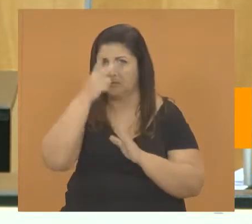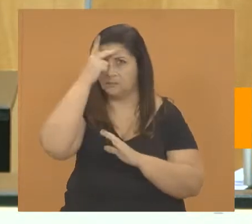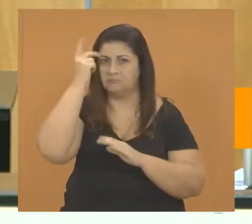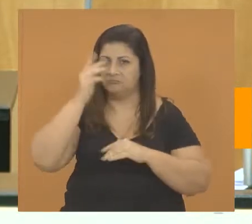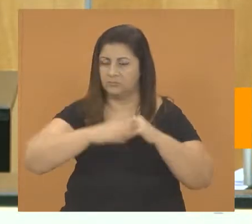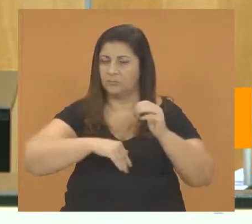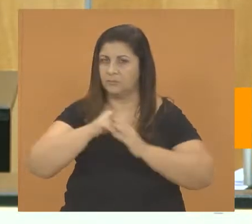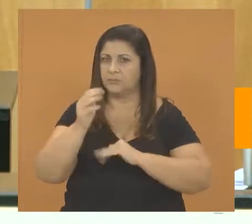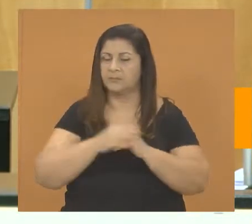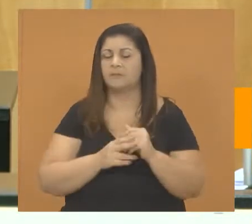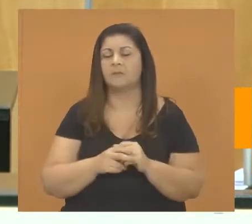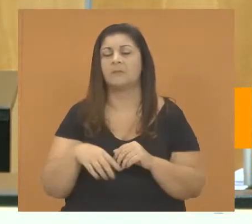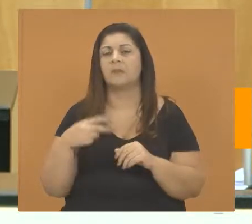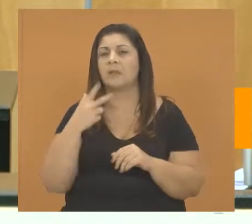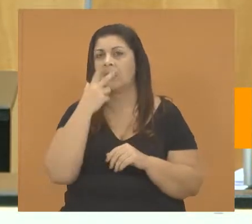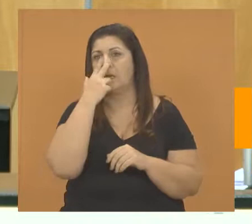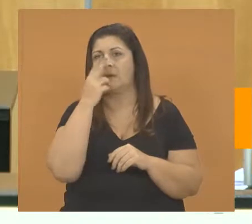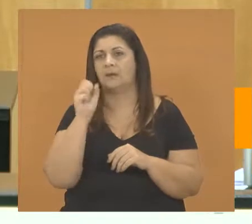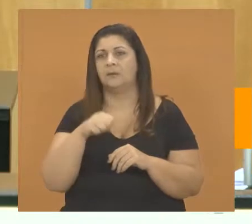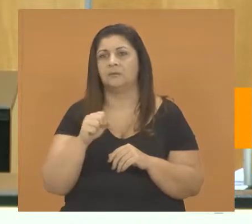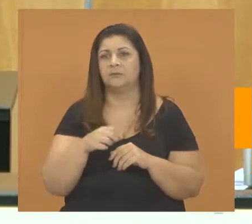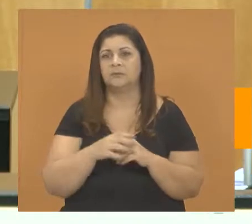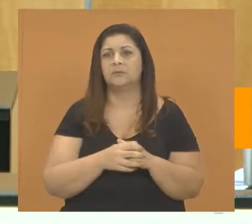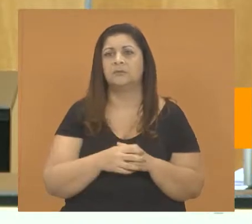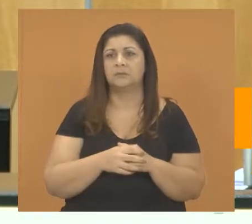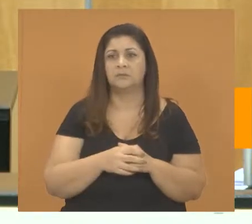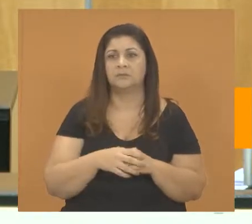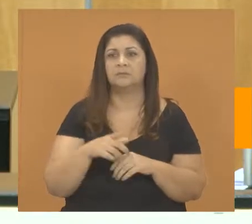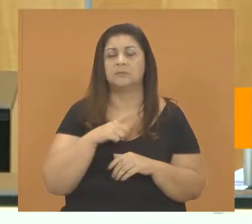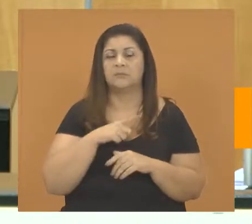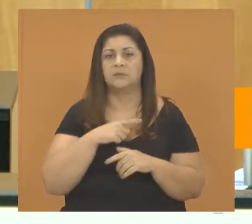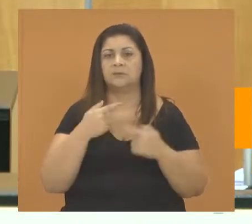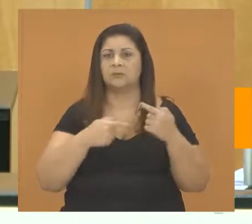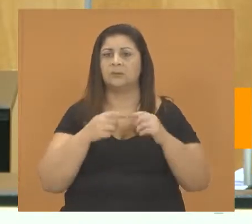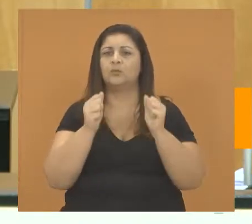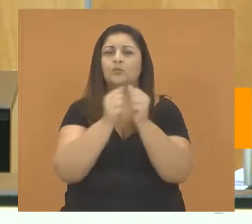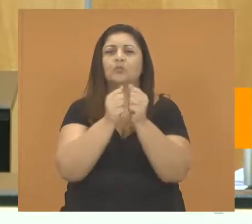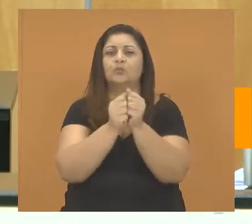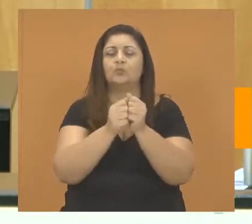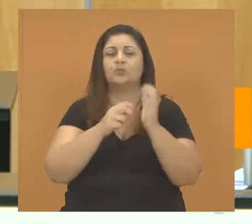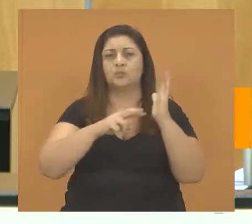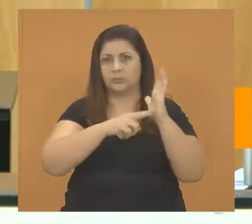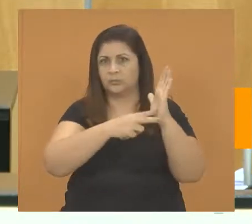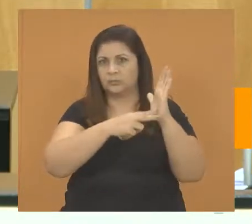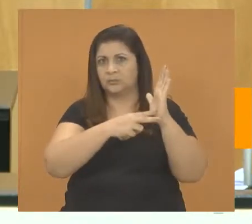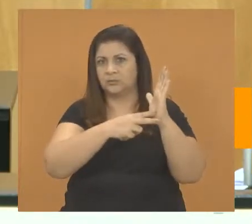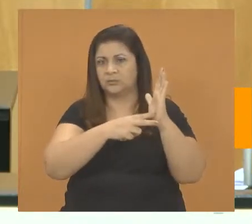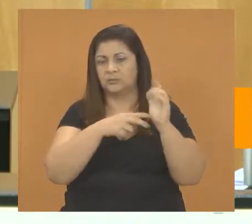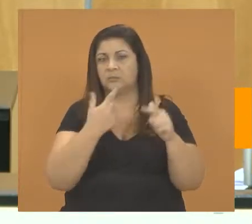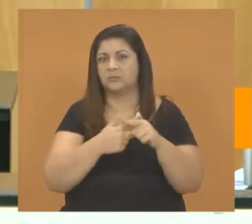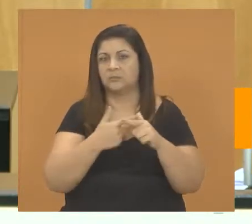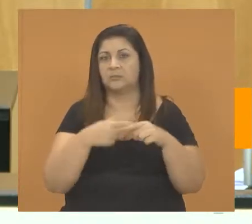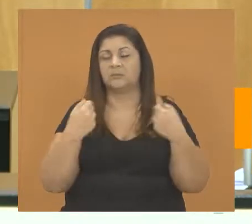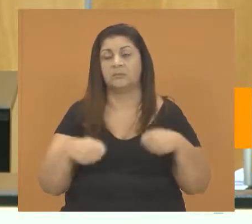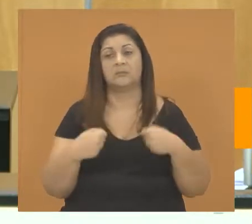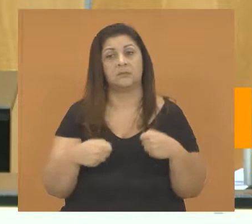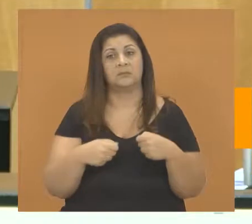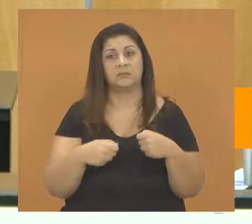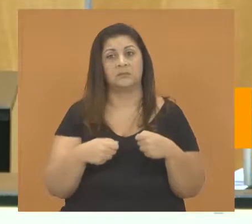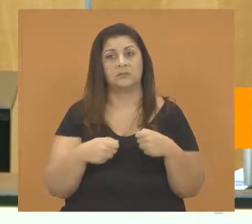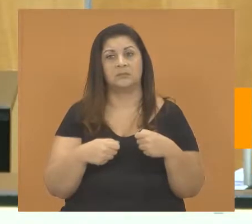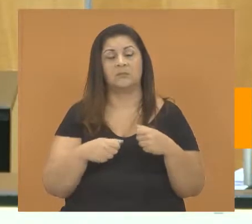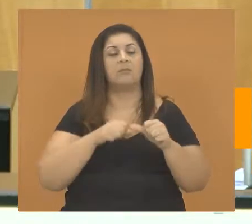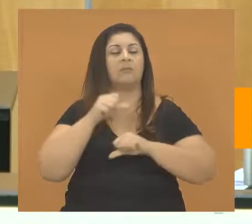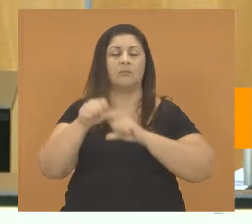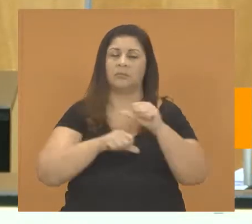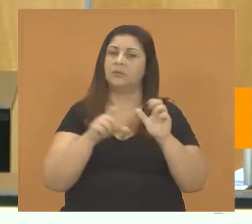cabe acho que nós poderíamos aqui puxam uma discussão junto com o sindicato porque o nosso estatuto precisa fazer é muitas